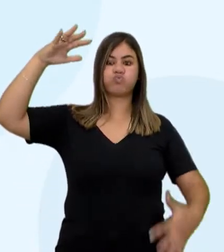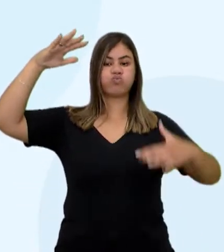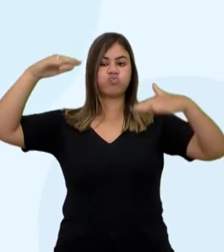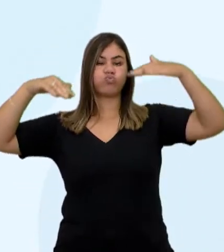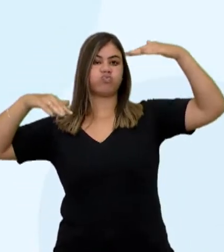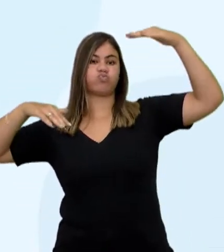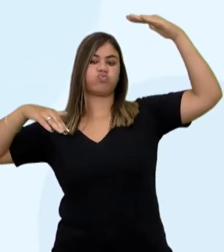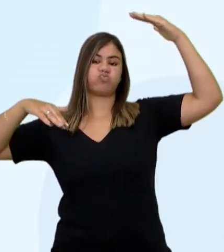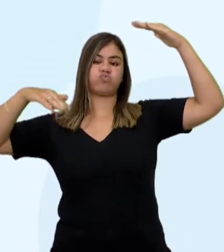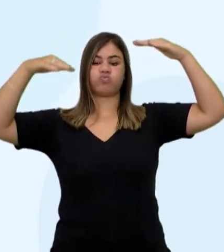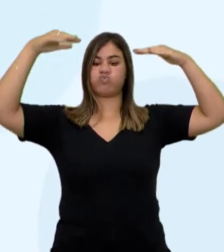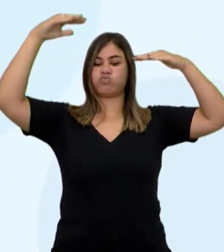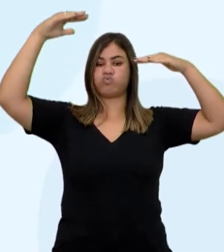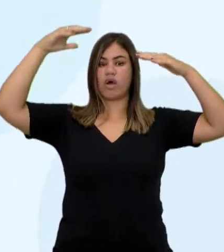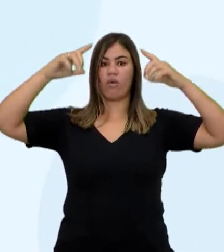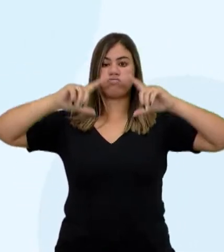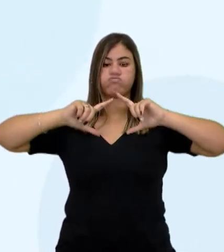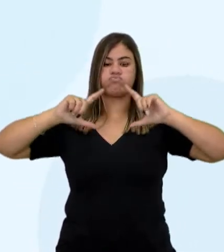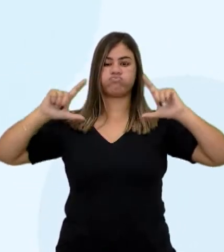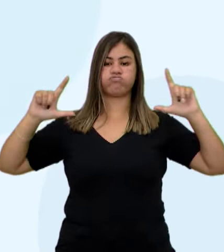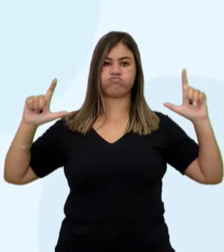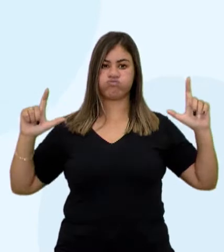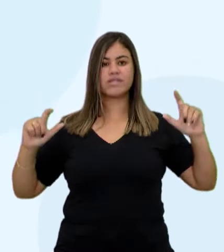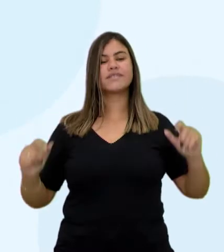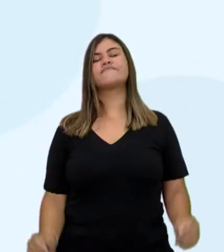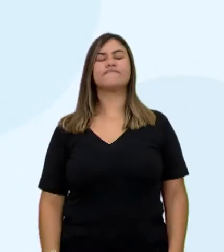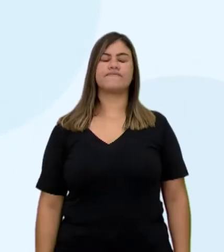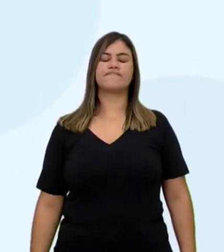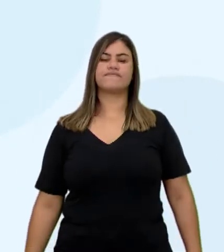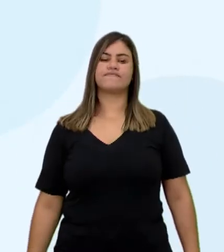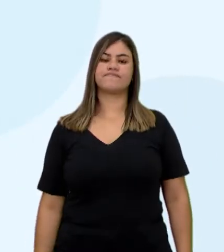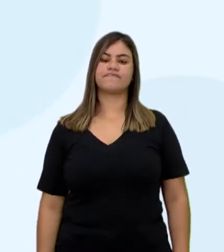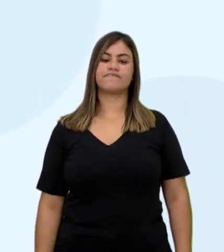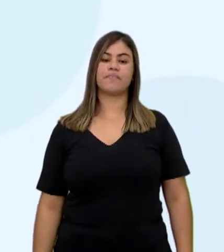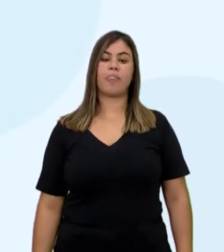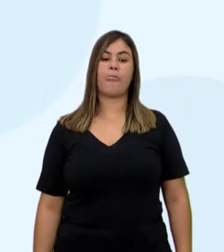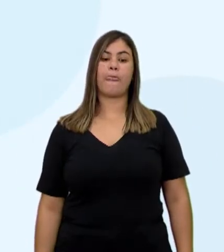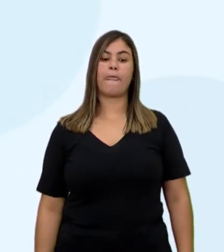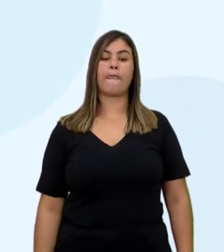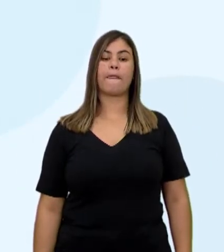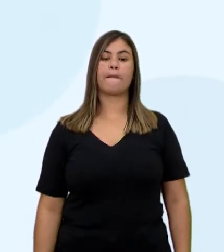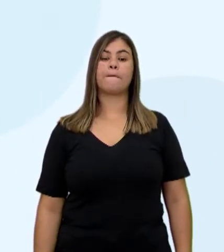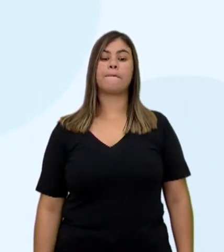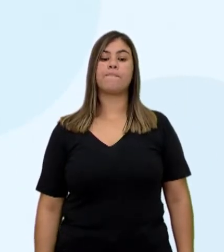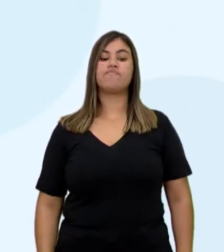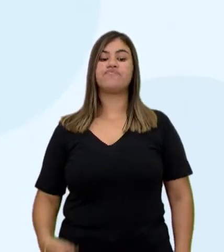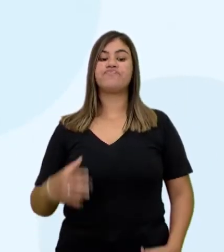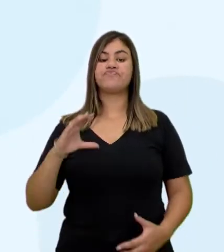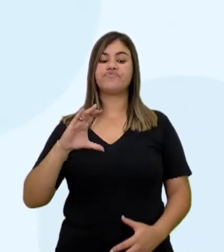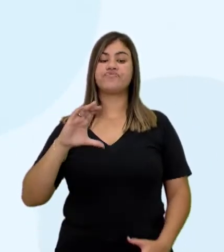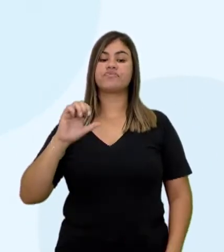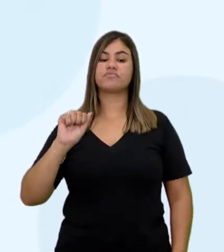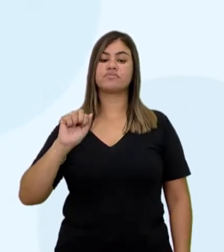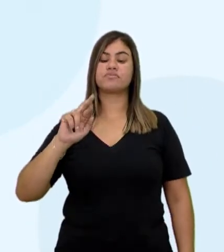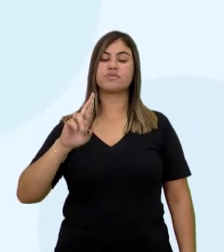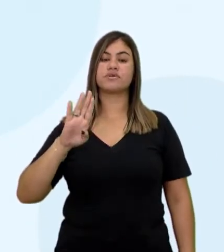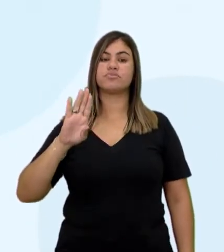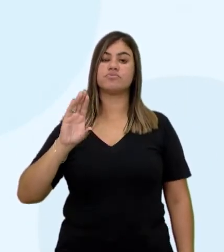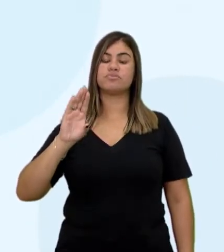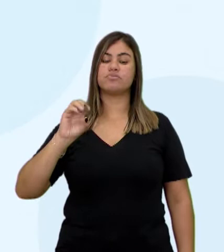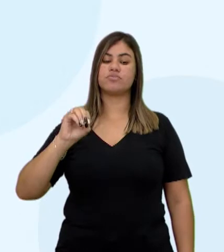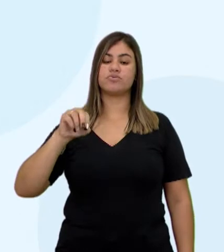até o período aí, né, permiano. Tem o período carbonífero também, que também é interessante retratar, que eu acabei